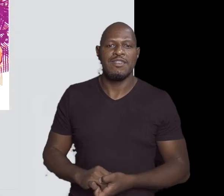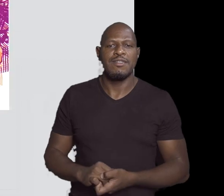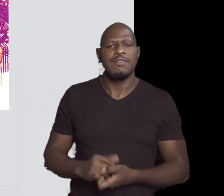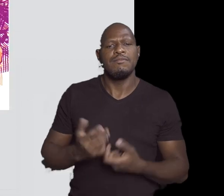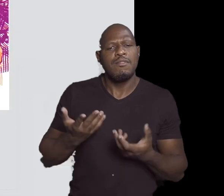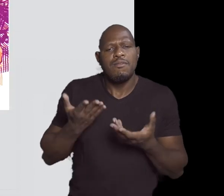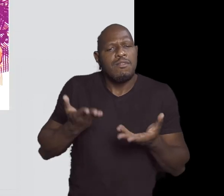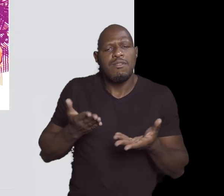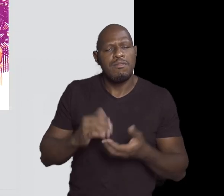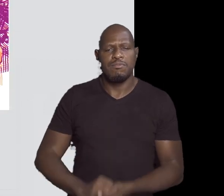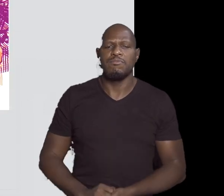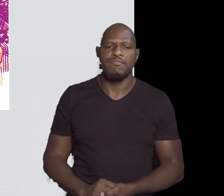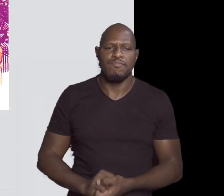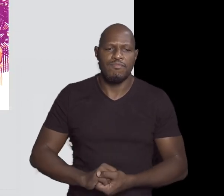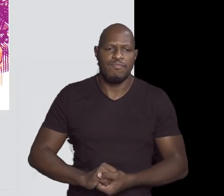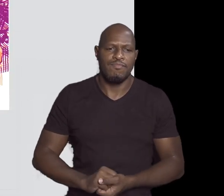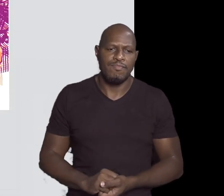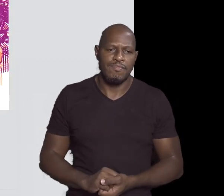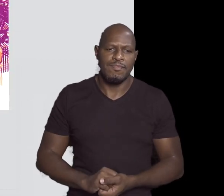Então é isso.